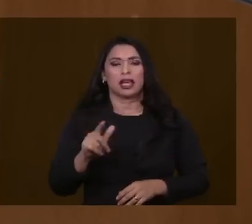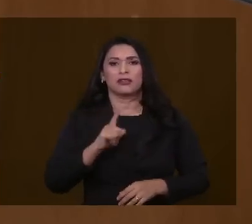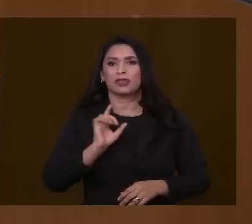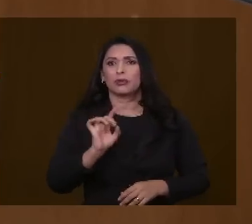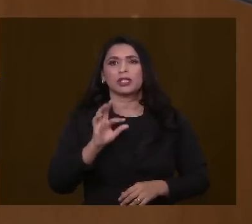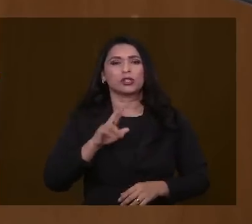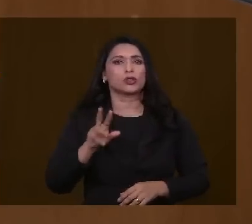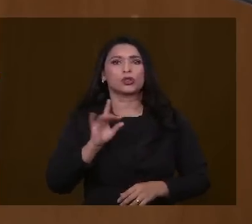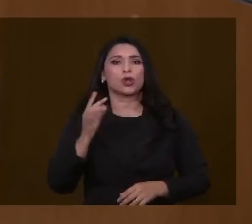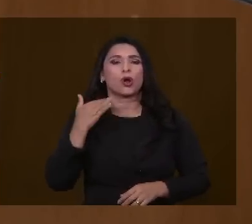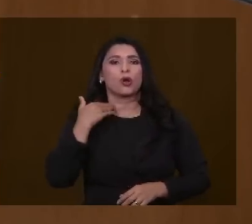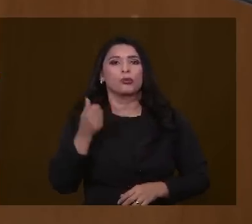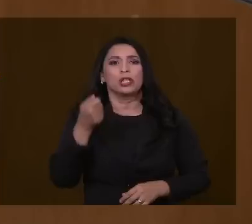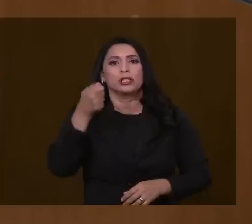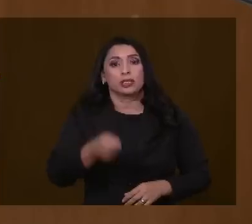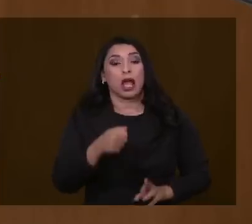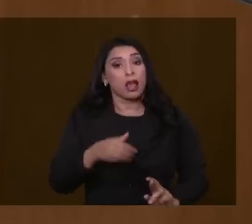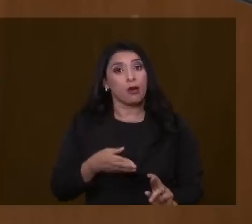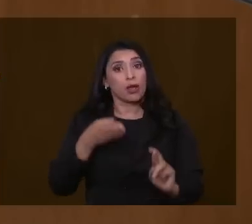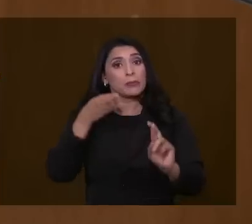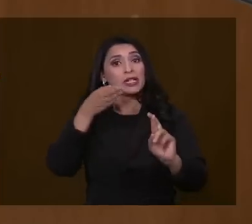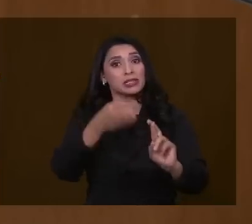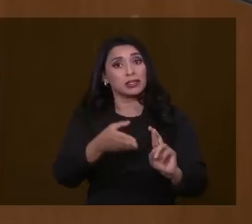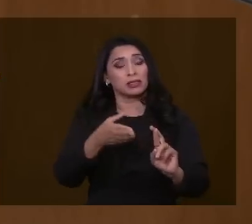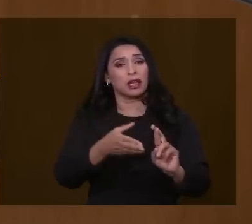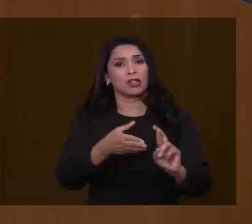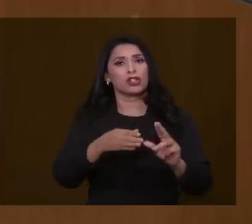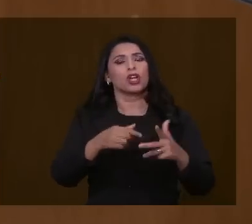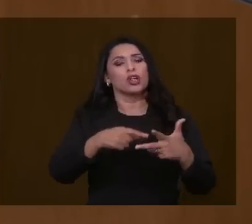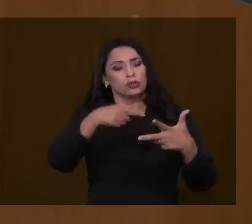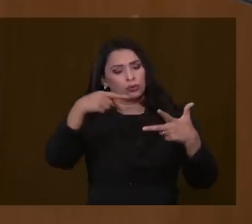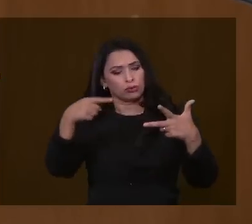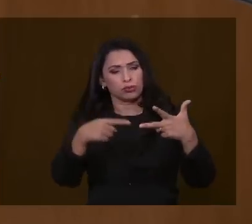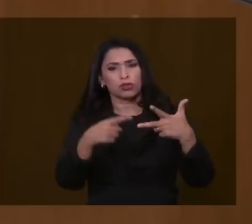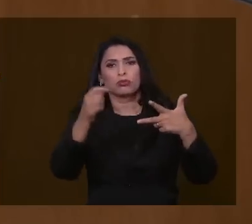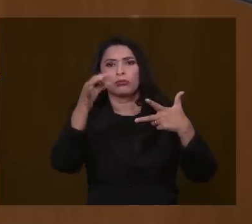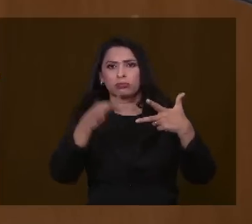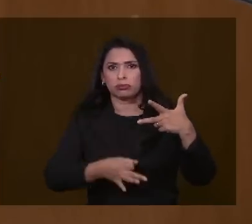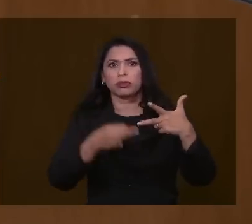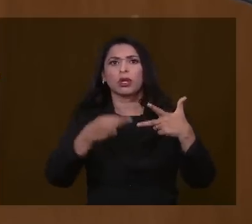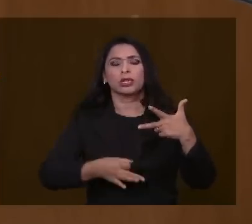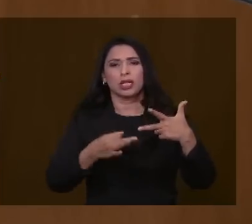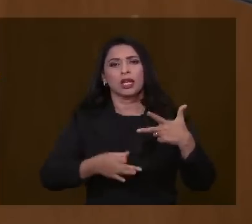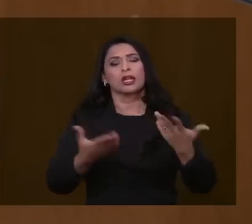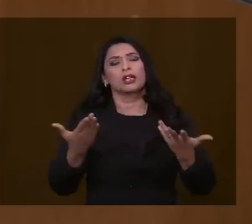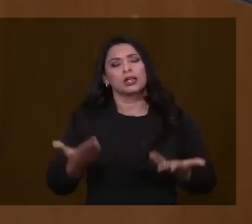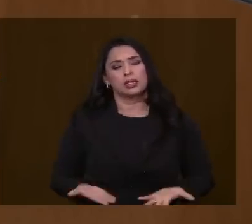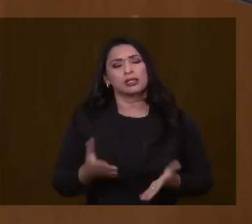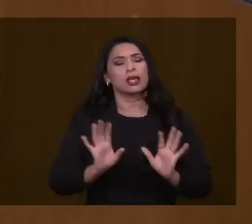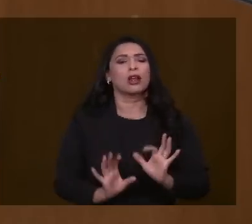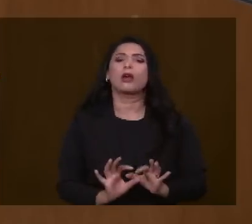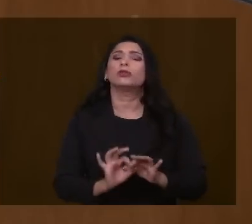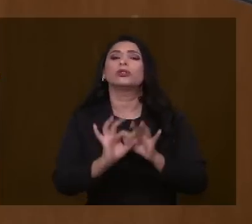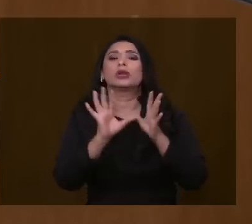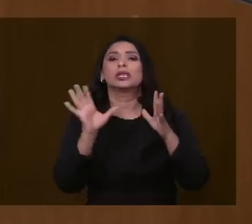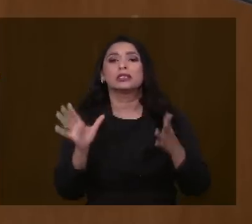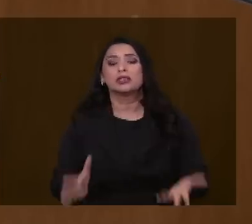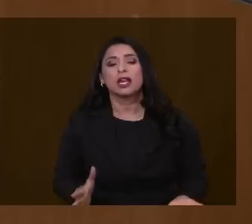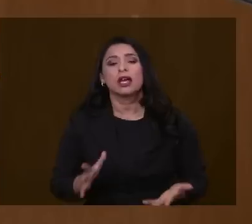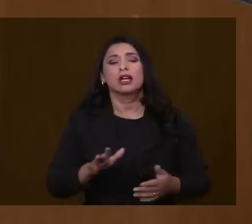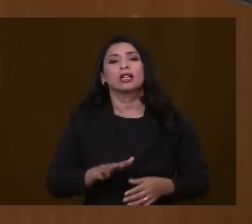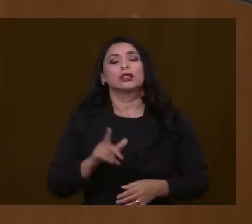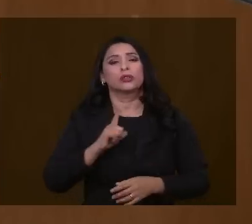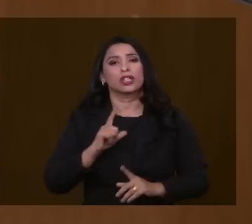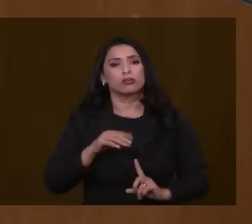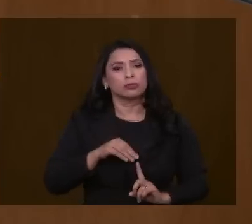um verdadeiro representante de um dos poderes da República, estando, por isso, autorizado e mesmo convocado